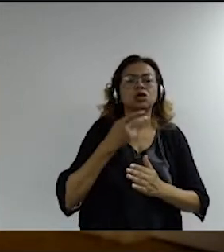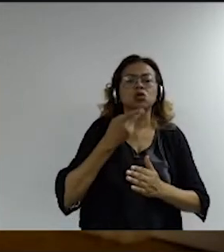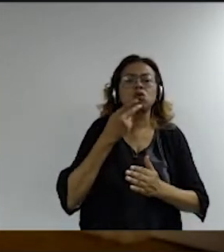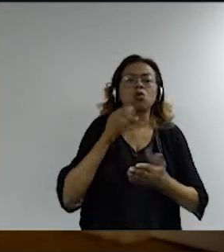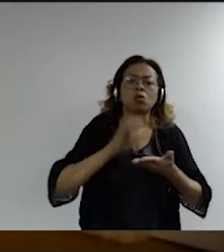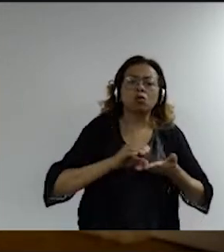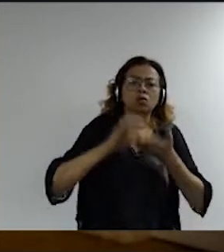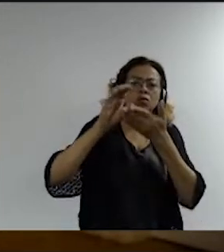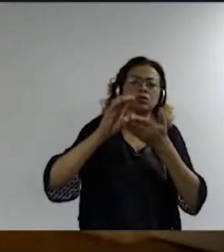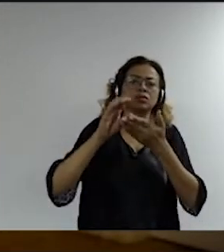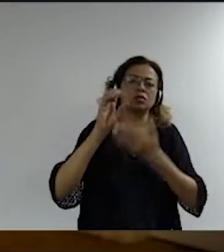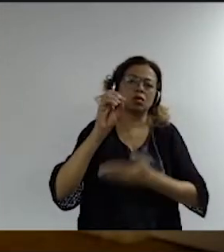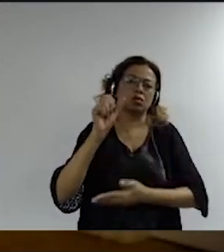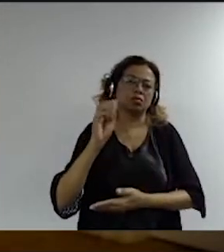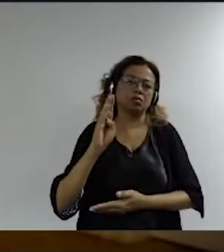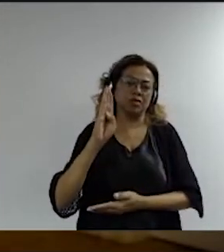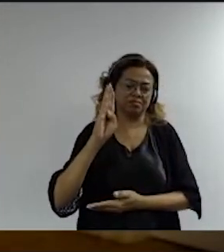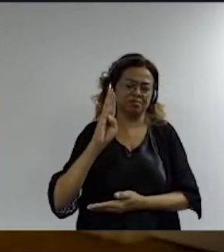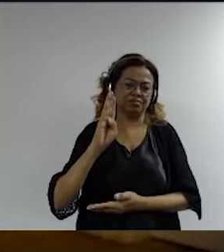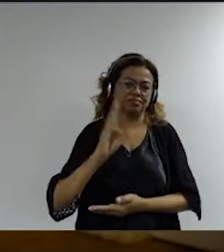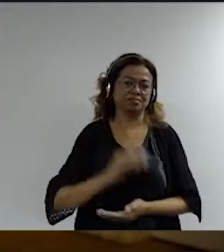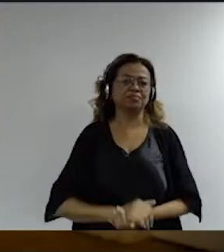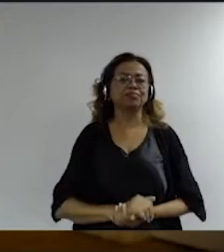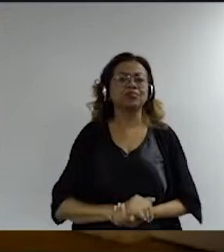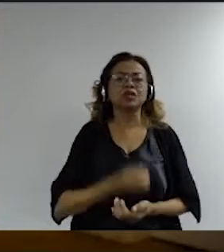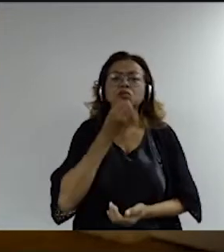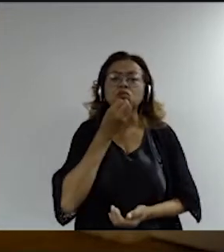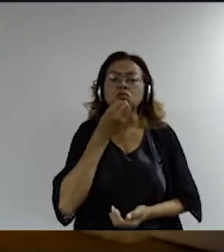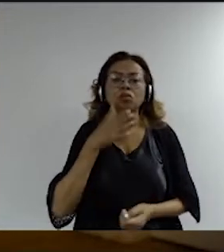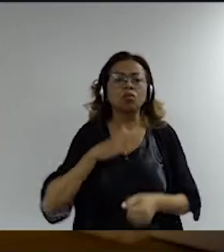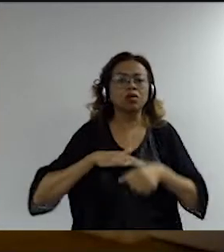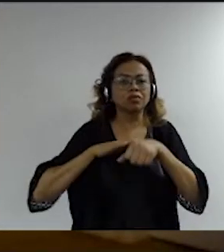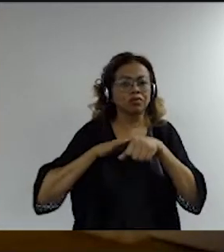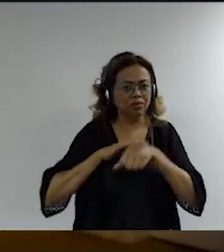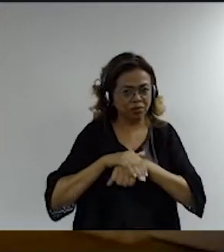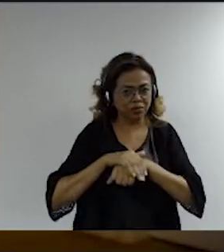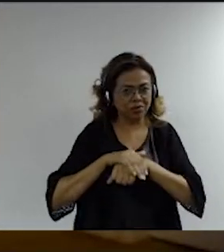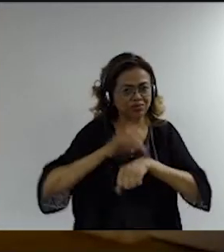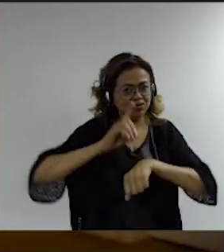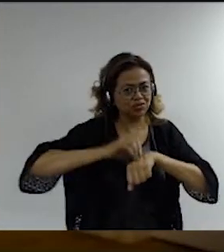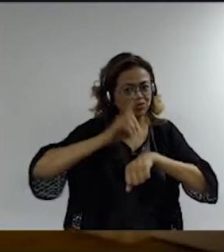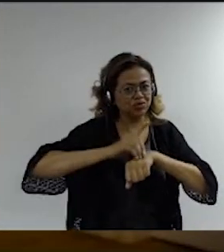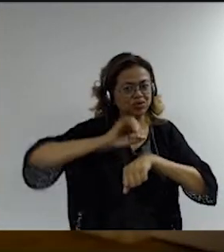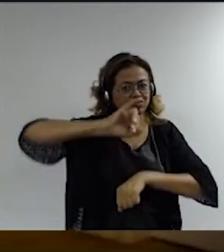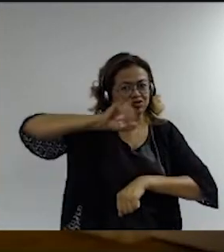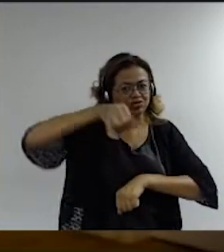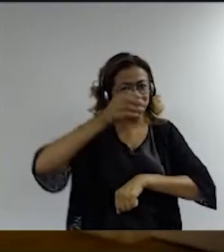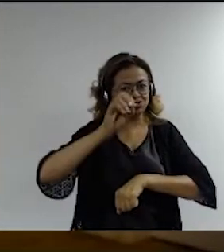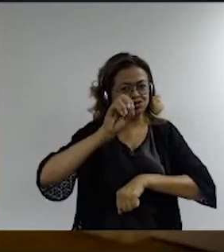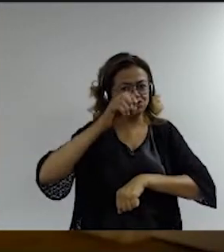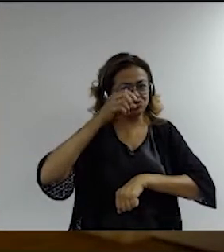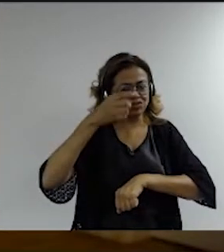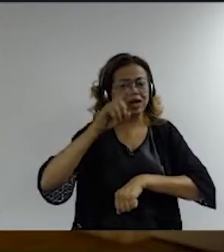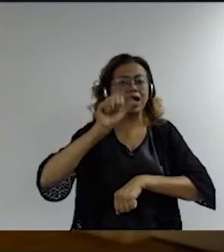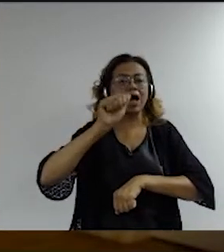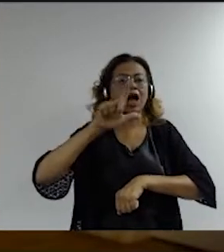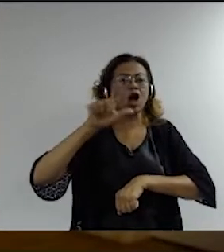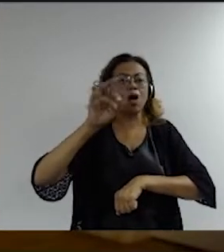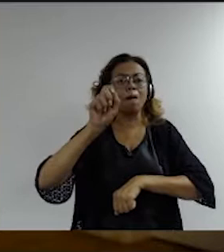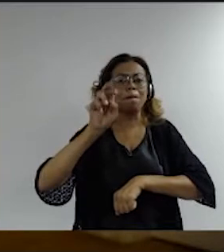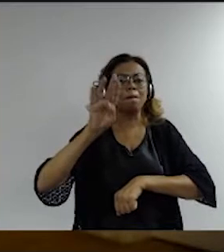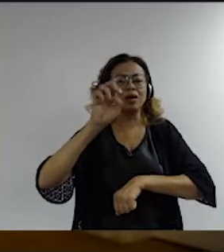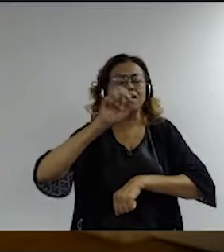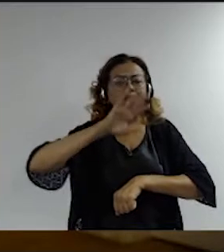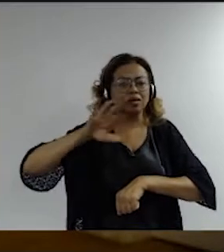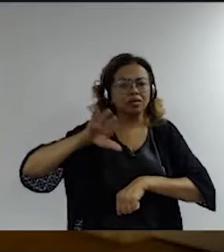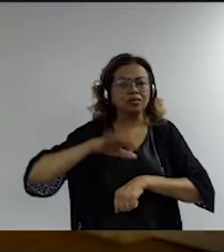dos Advogados do Brasil. Boa noite, doutor José Alberto Simonetti,